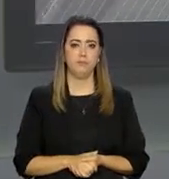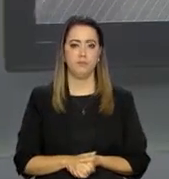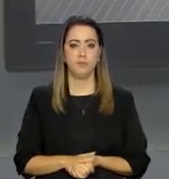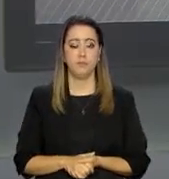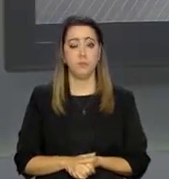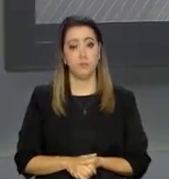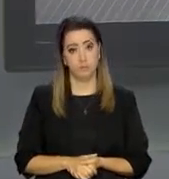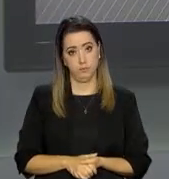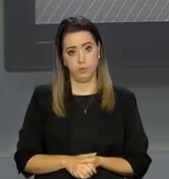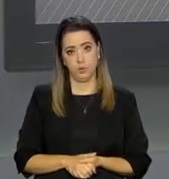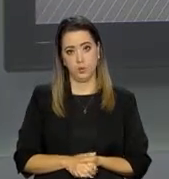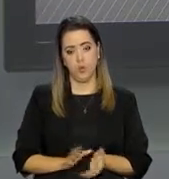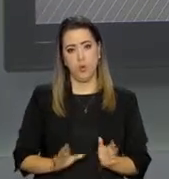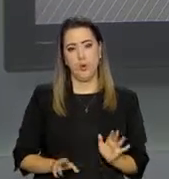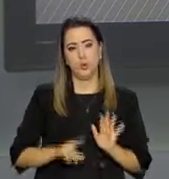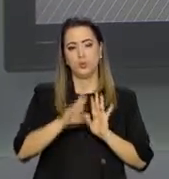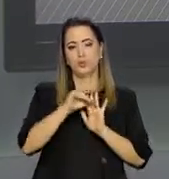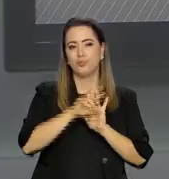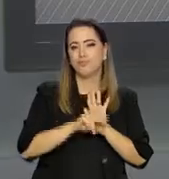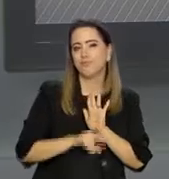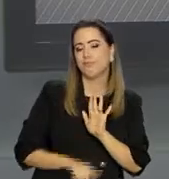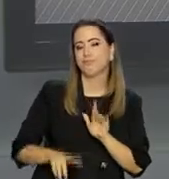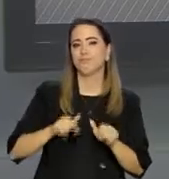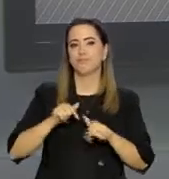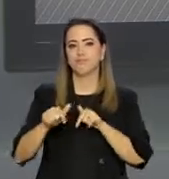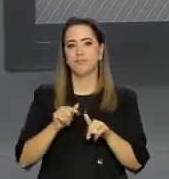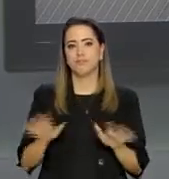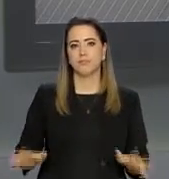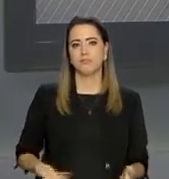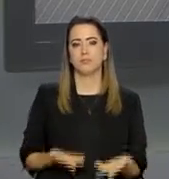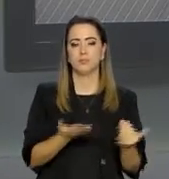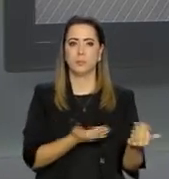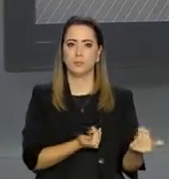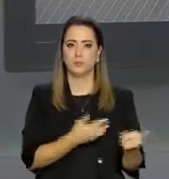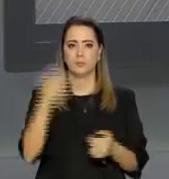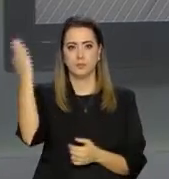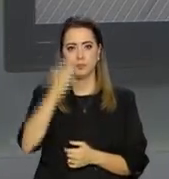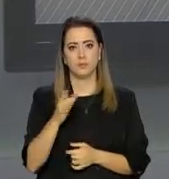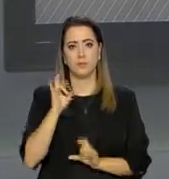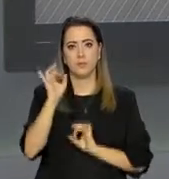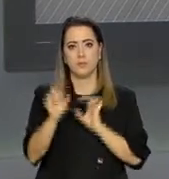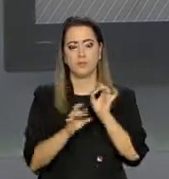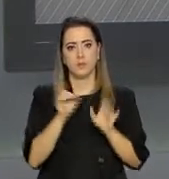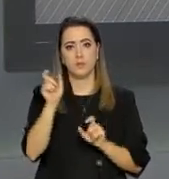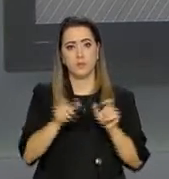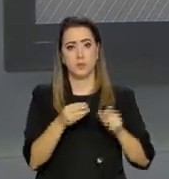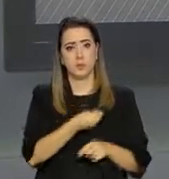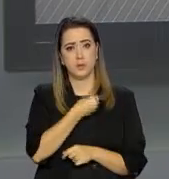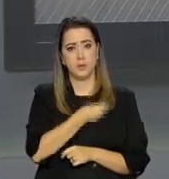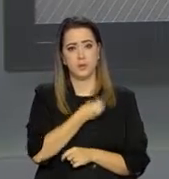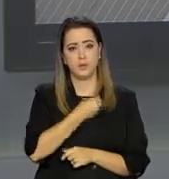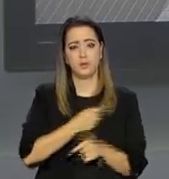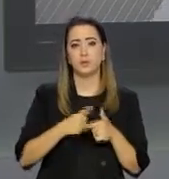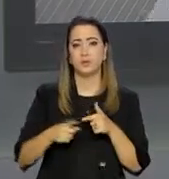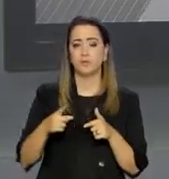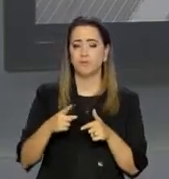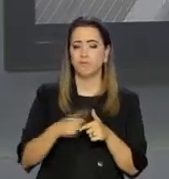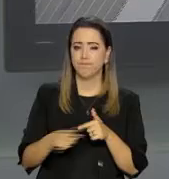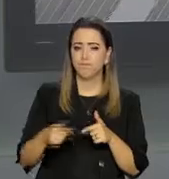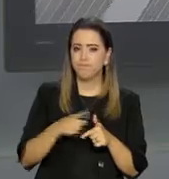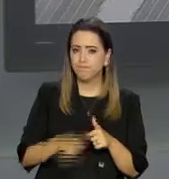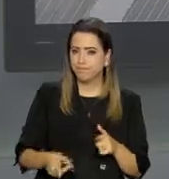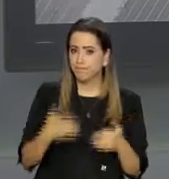Um conjunto de iniciativas para fortalecer os jovens brasileiros, em especial aqueles que vivem em situação de